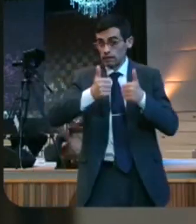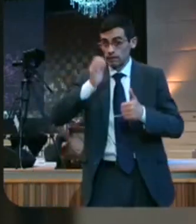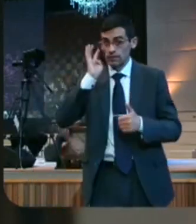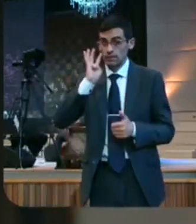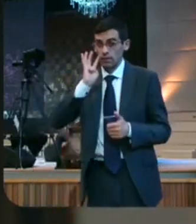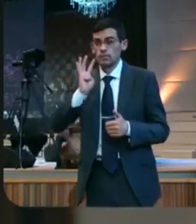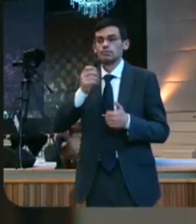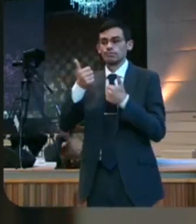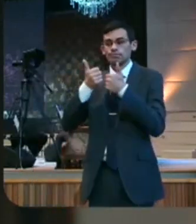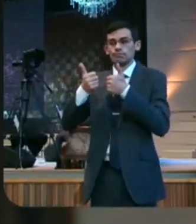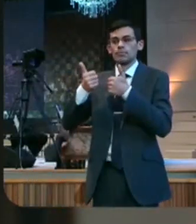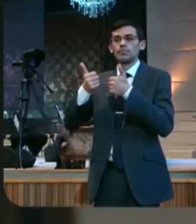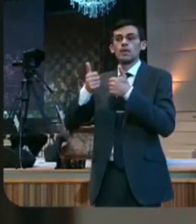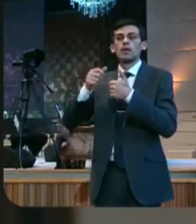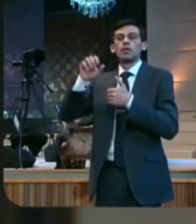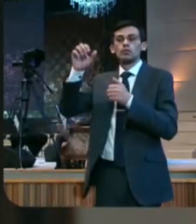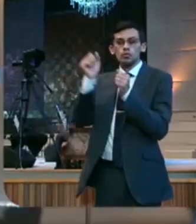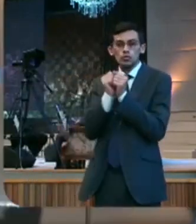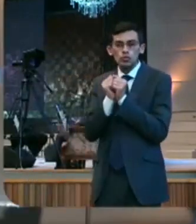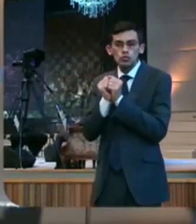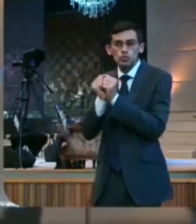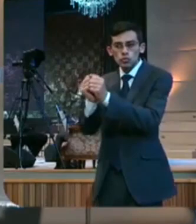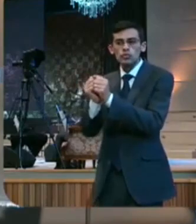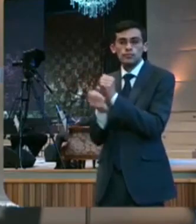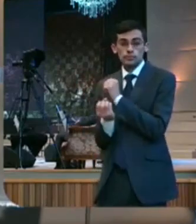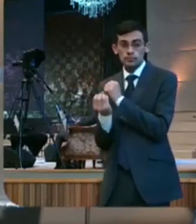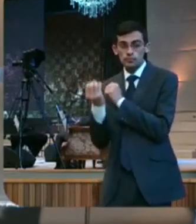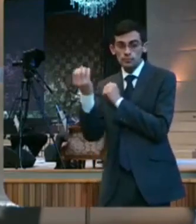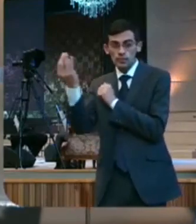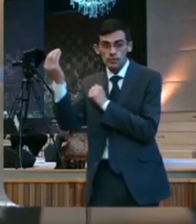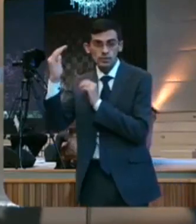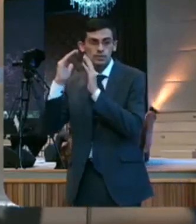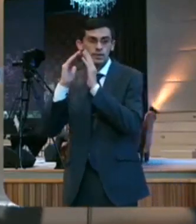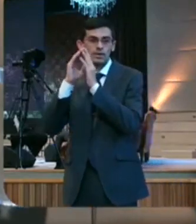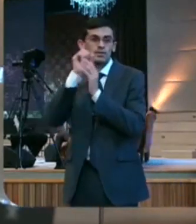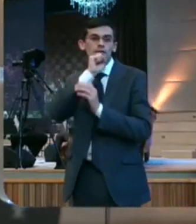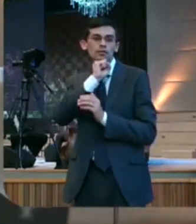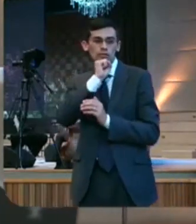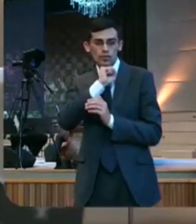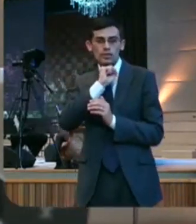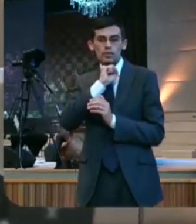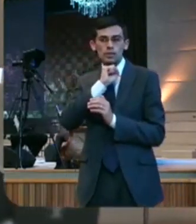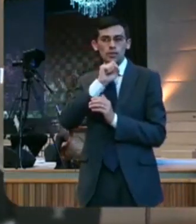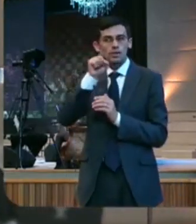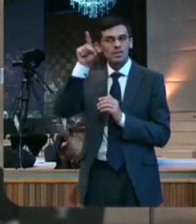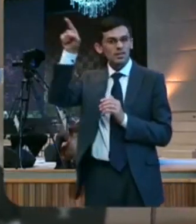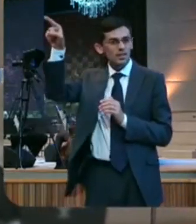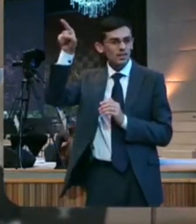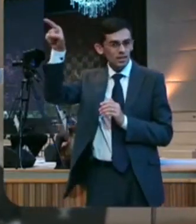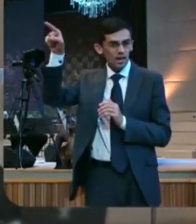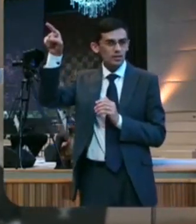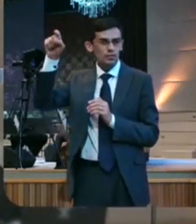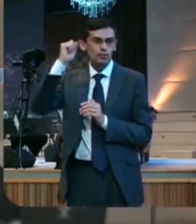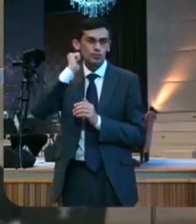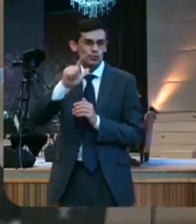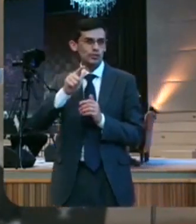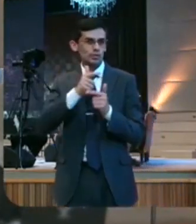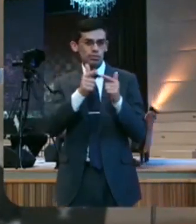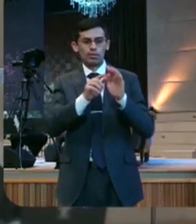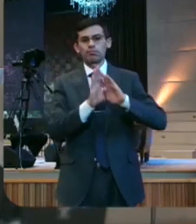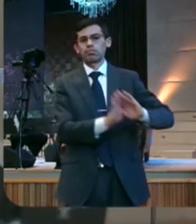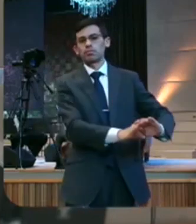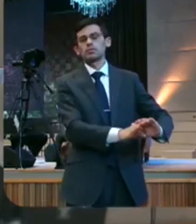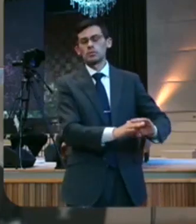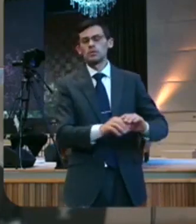bom. Então vamos para Araraquara. Ela olhou surpresa e disse assim: é lá que eu vou resolver o problema? Eu